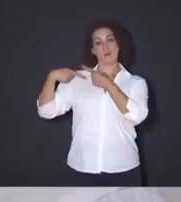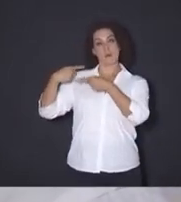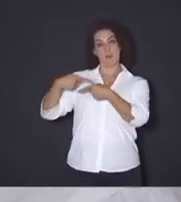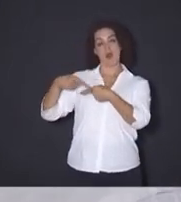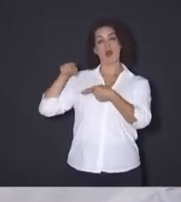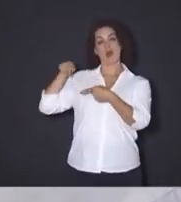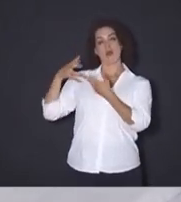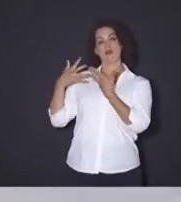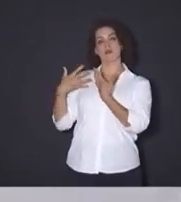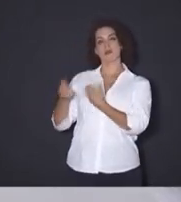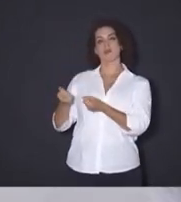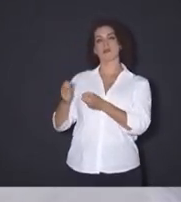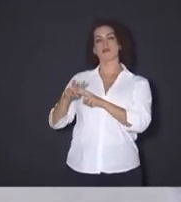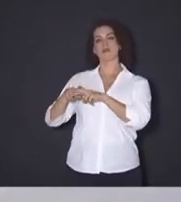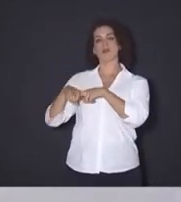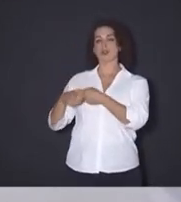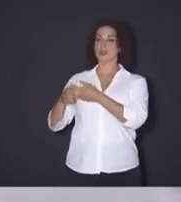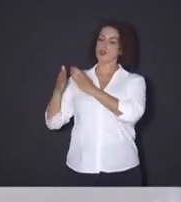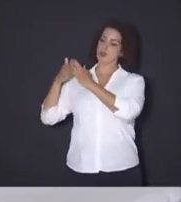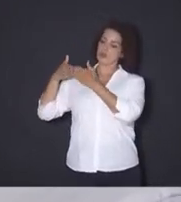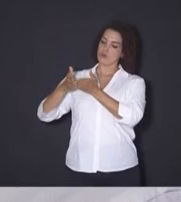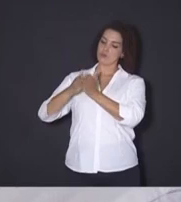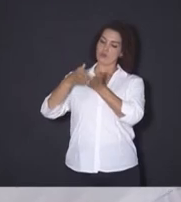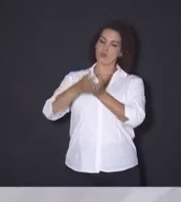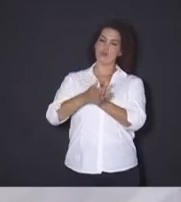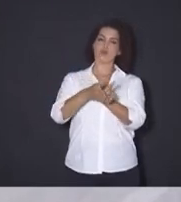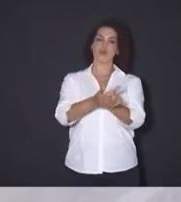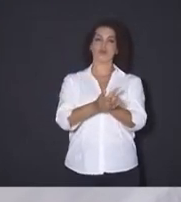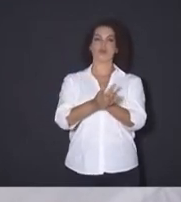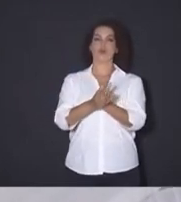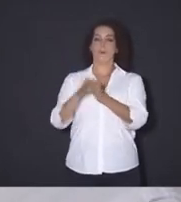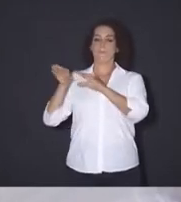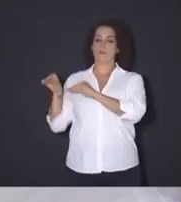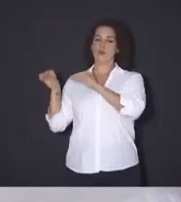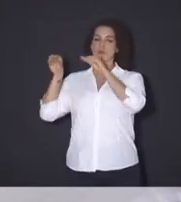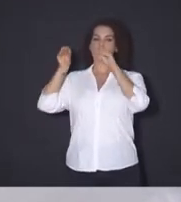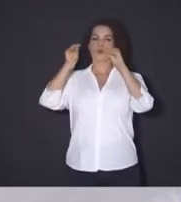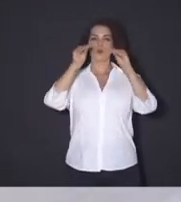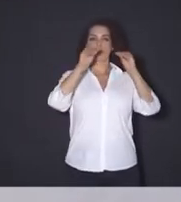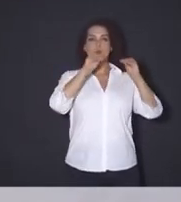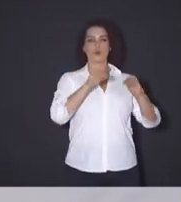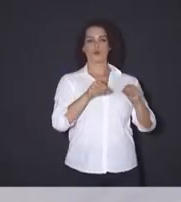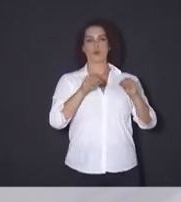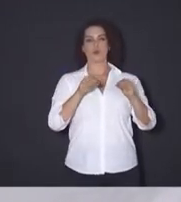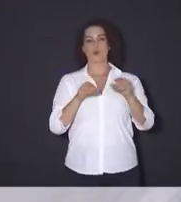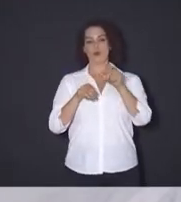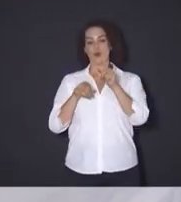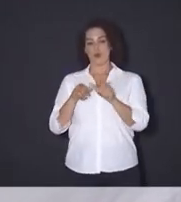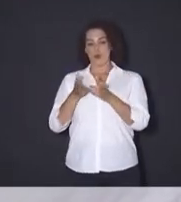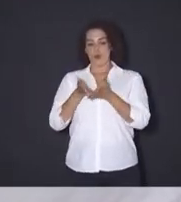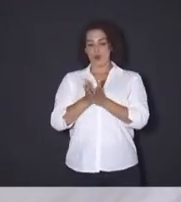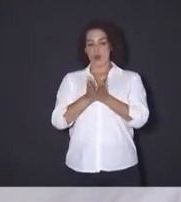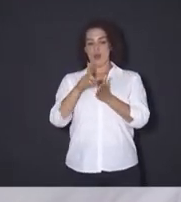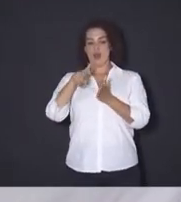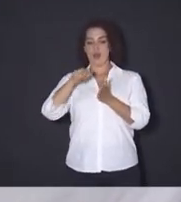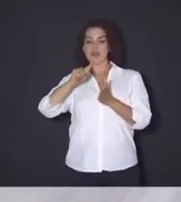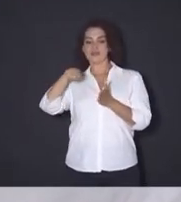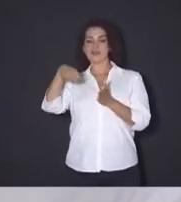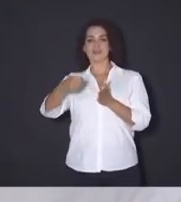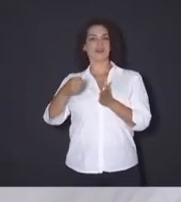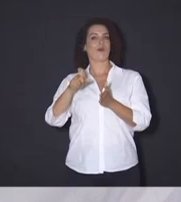através desse símbolo deslocamento que foi o navio negreiro né esse símbolo transatlântico